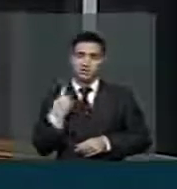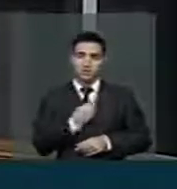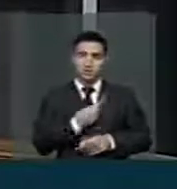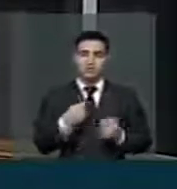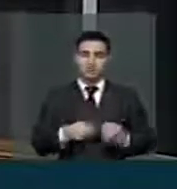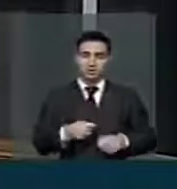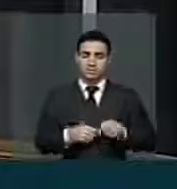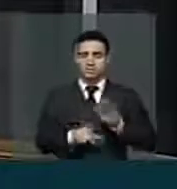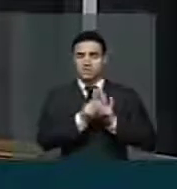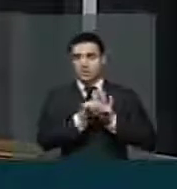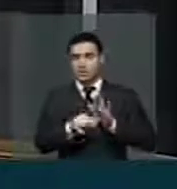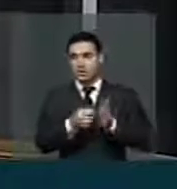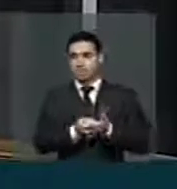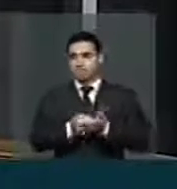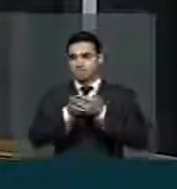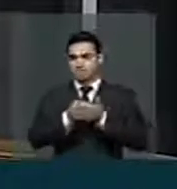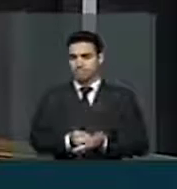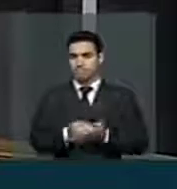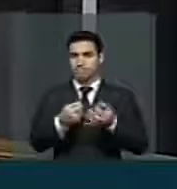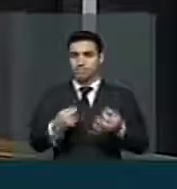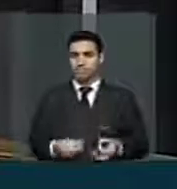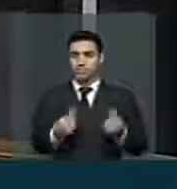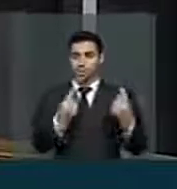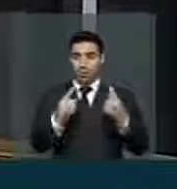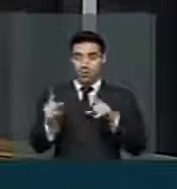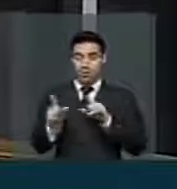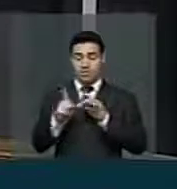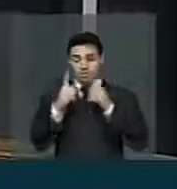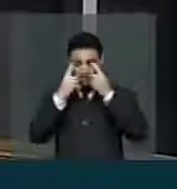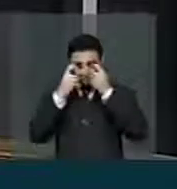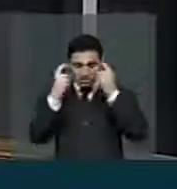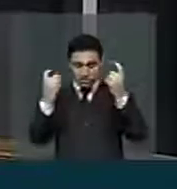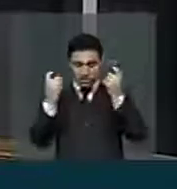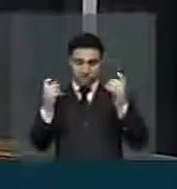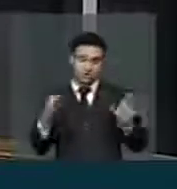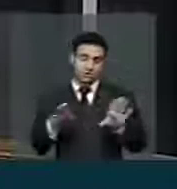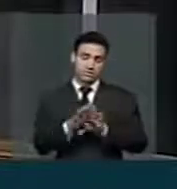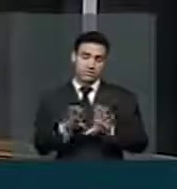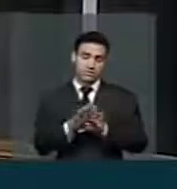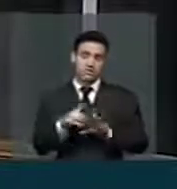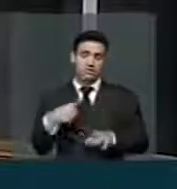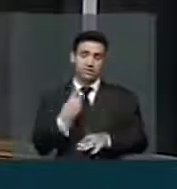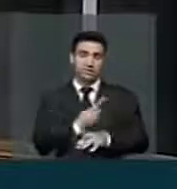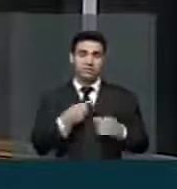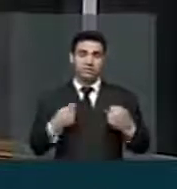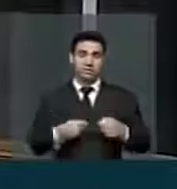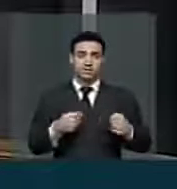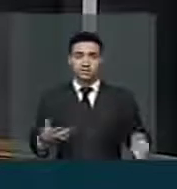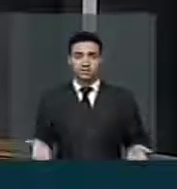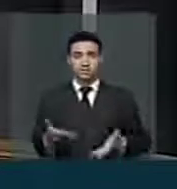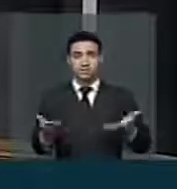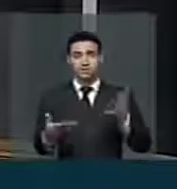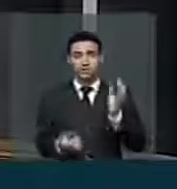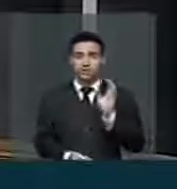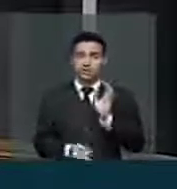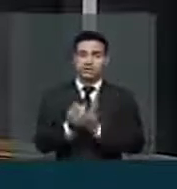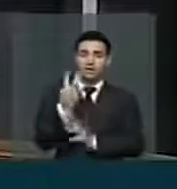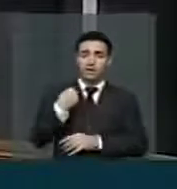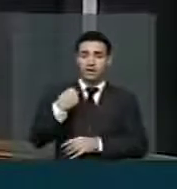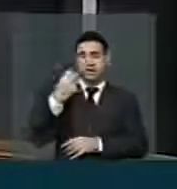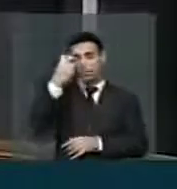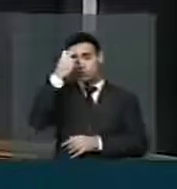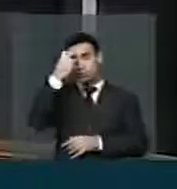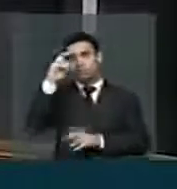duras para combater a violência, por outro lado temos incentivar o surgimento de uma cultura de